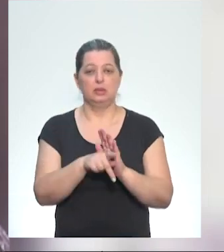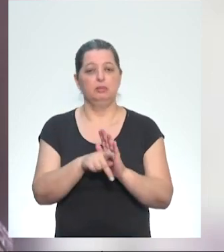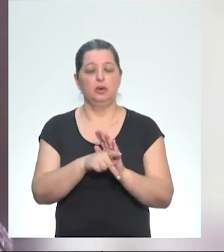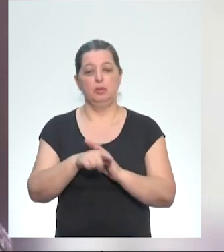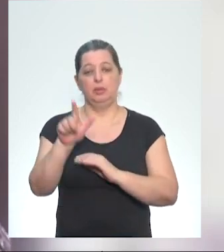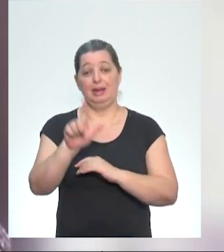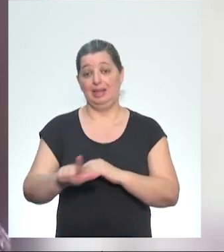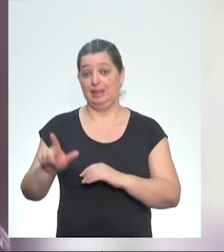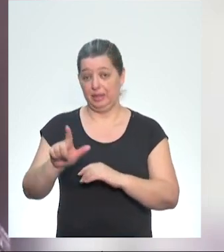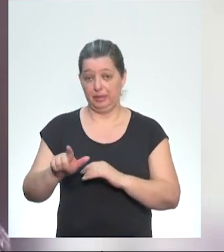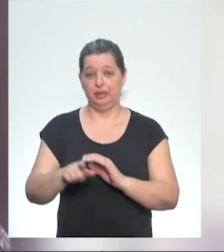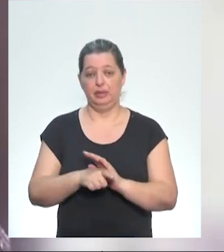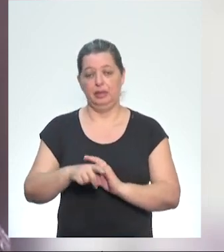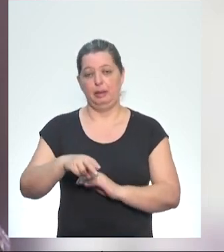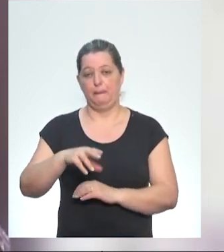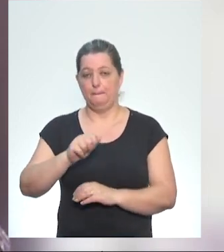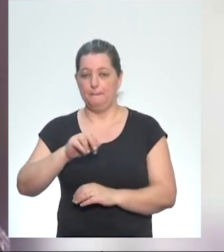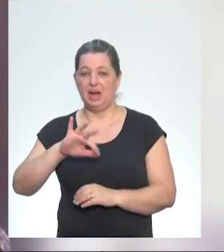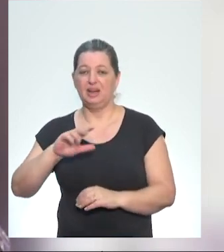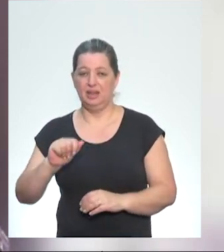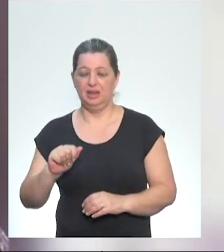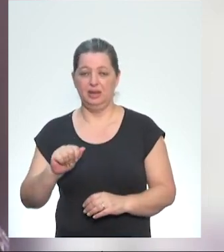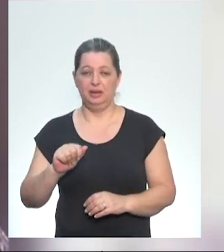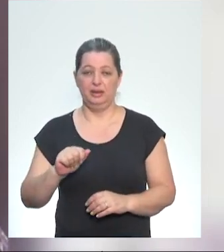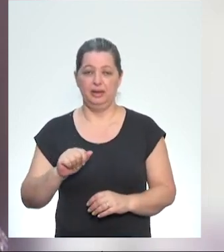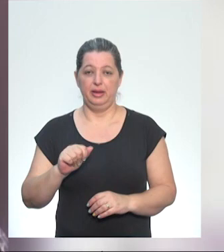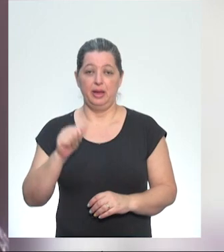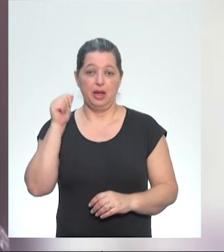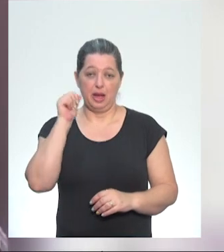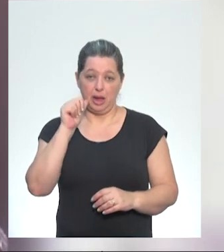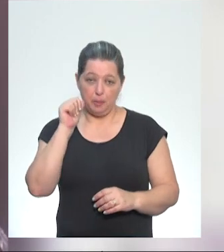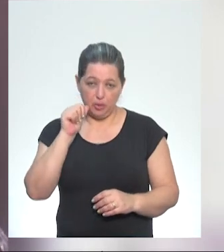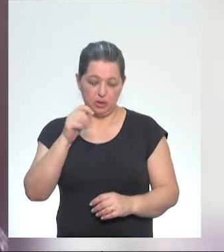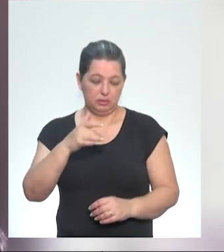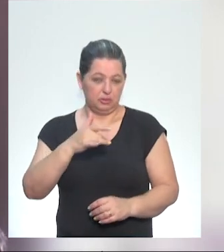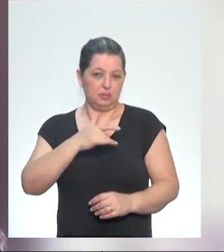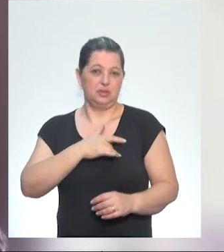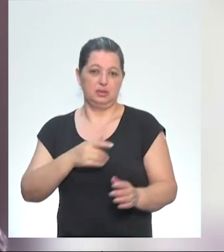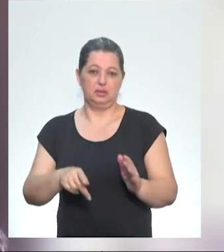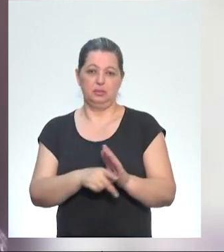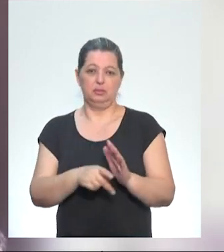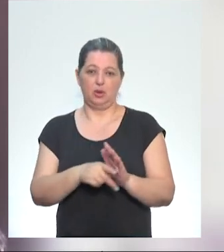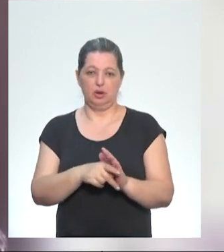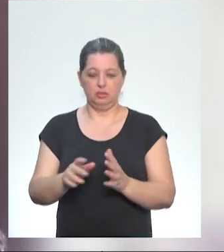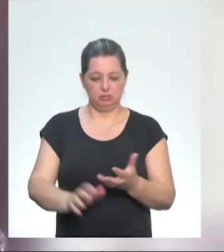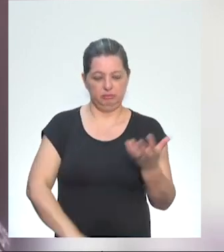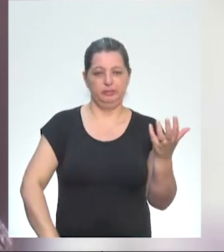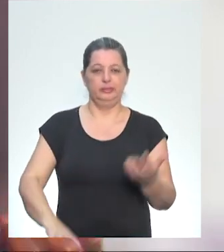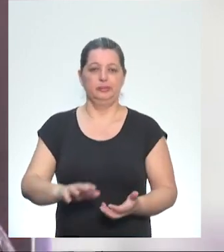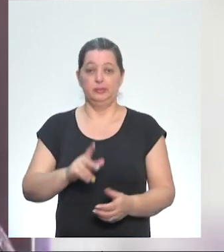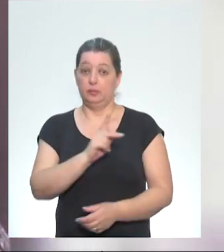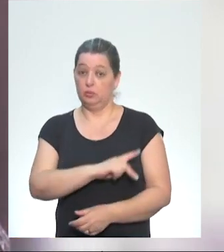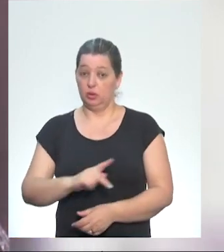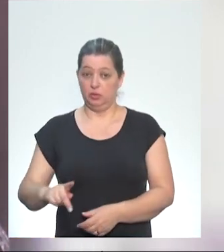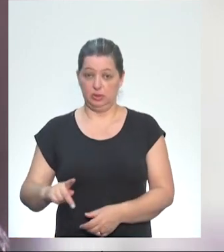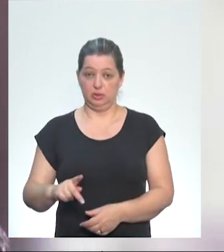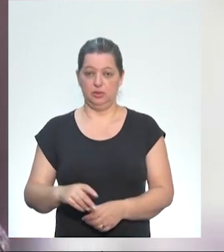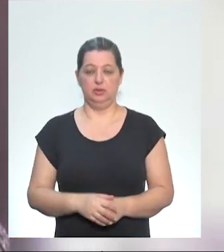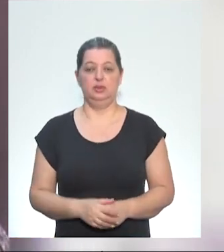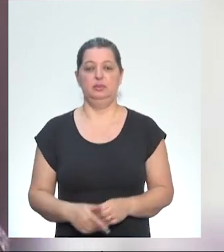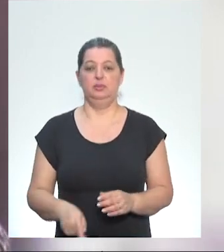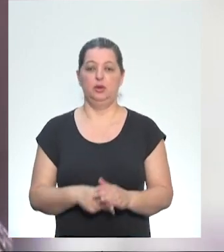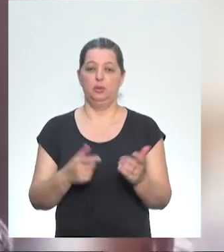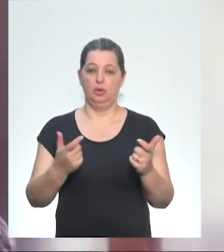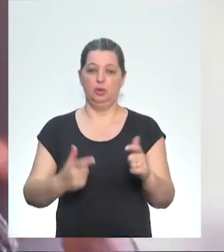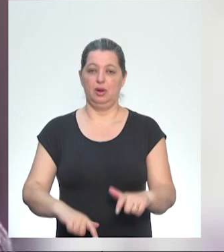a Maria Firmina, que ela faz o primeiro romance abolicionista em 1859, uma professora maranhense.